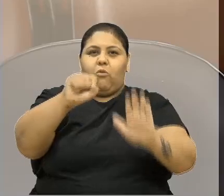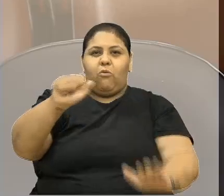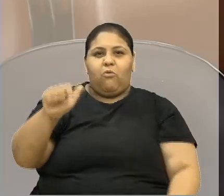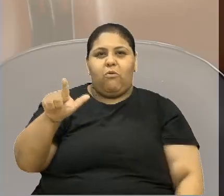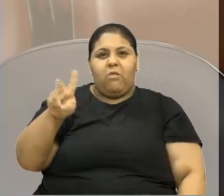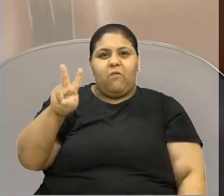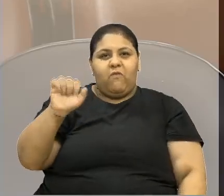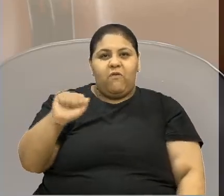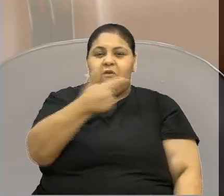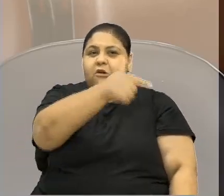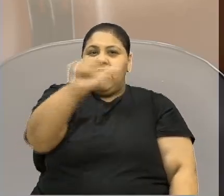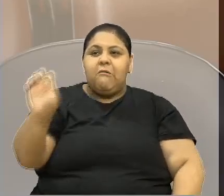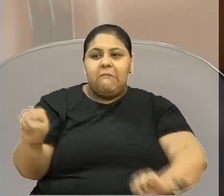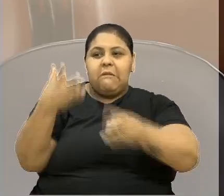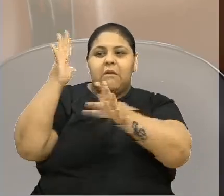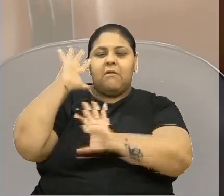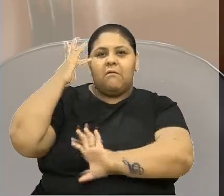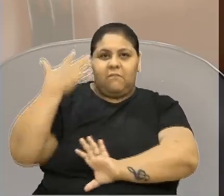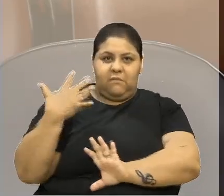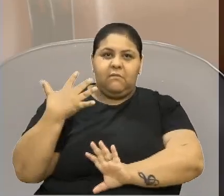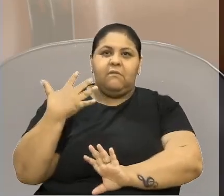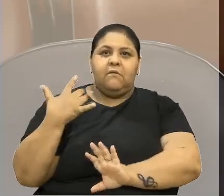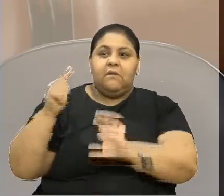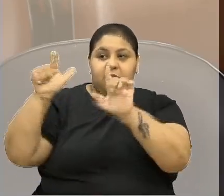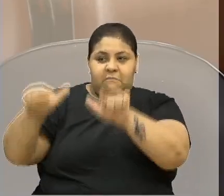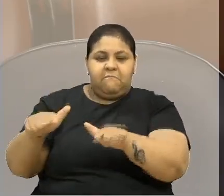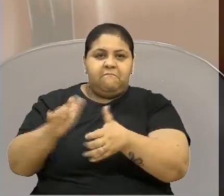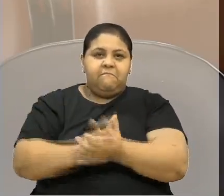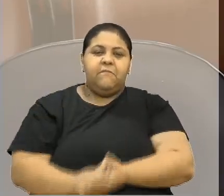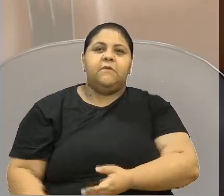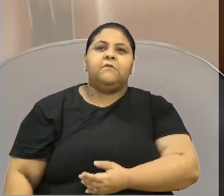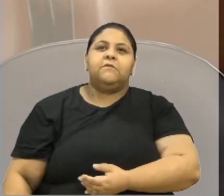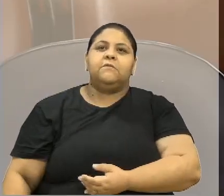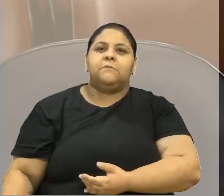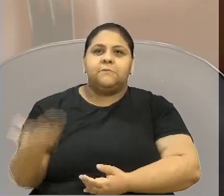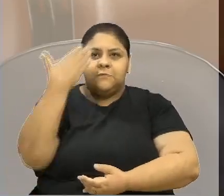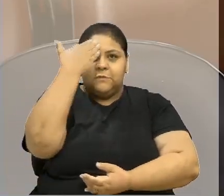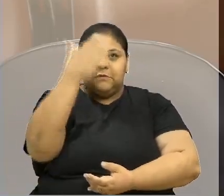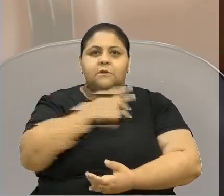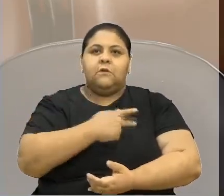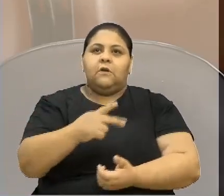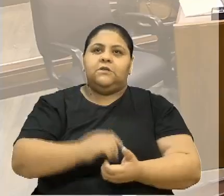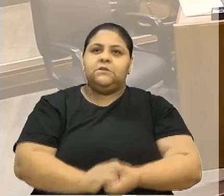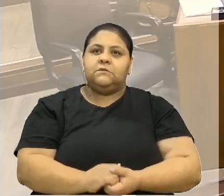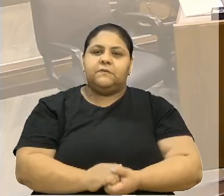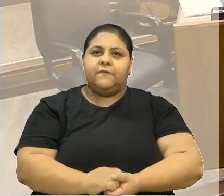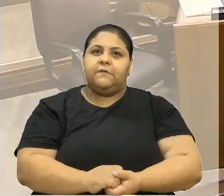tem um monte de eventos que acontecem ali naquele espaço. Obrigado, presidente.